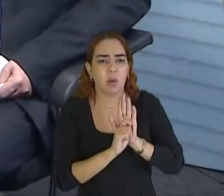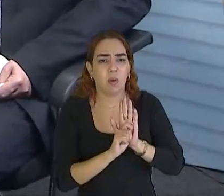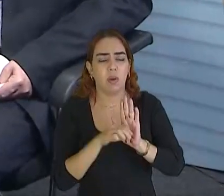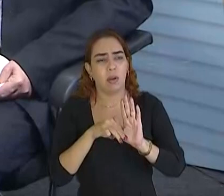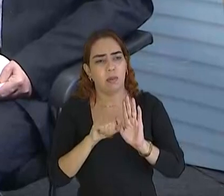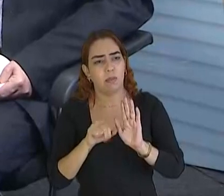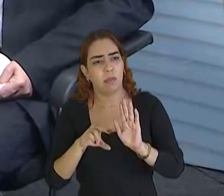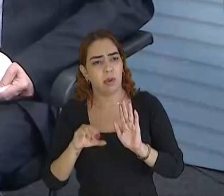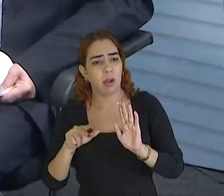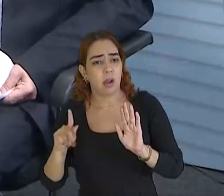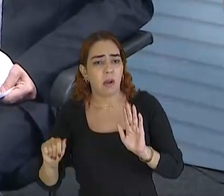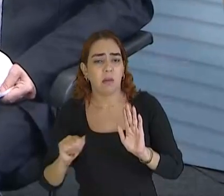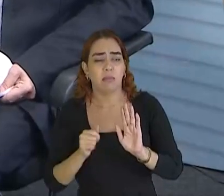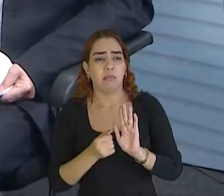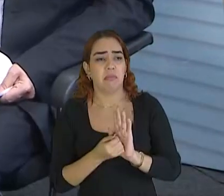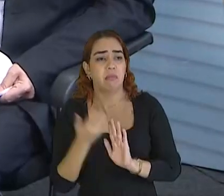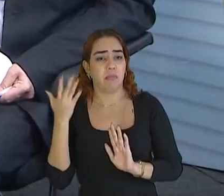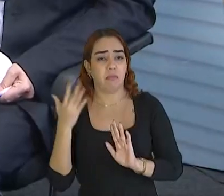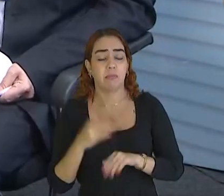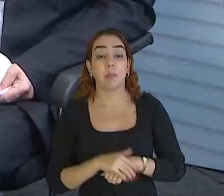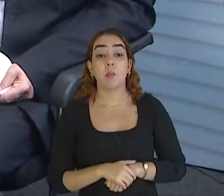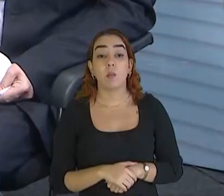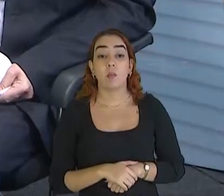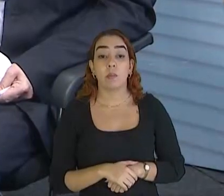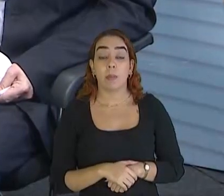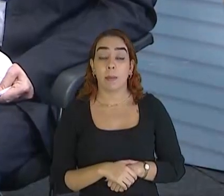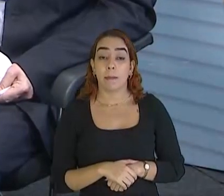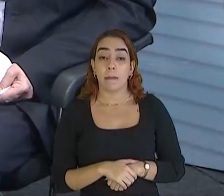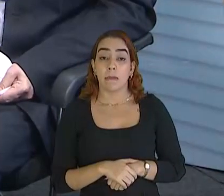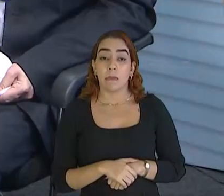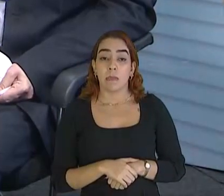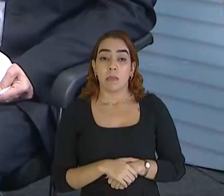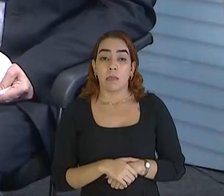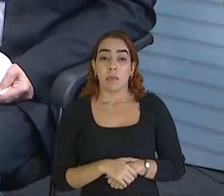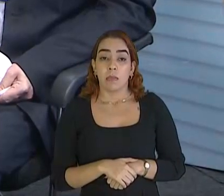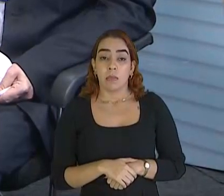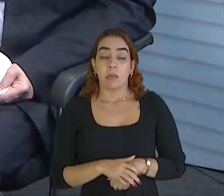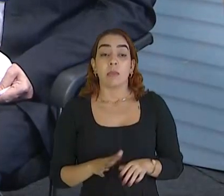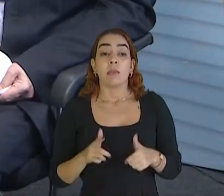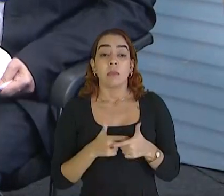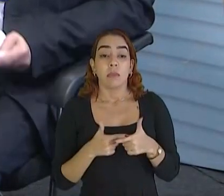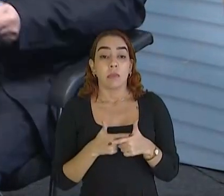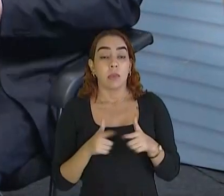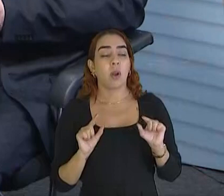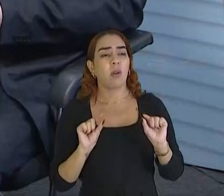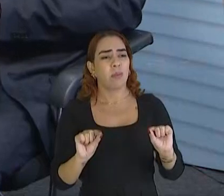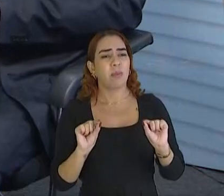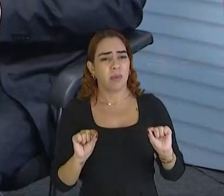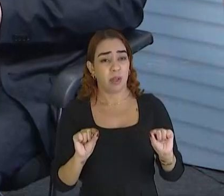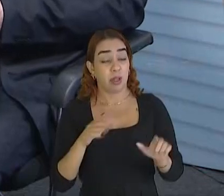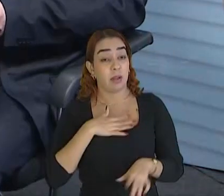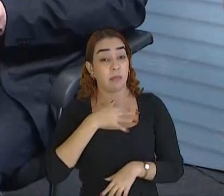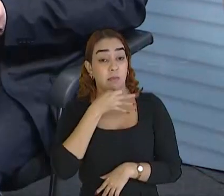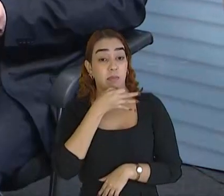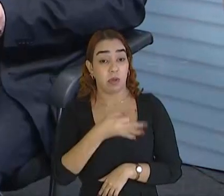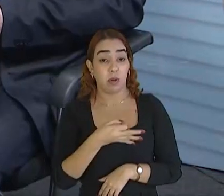eles nunca foram alcançados pela ação, pelo Estado. O problema é que o traficante no Brasil continua preservado. Quer dizer que essa decisão